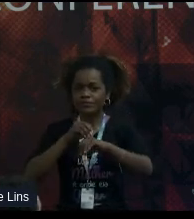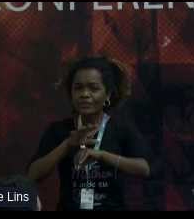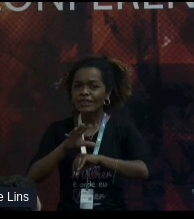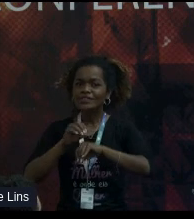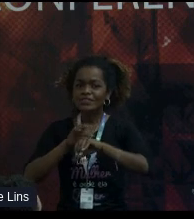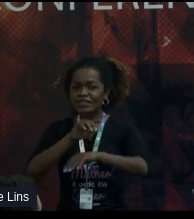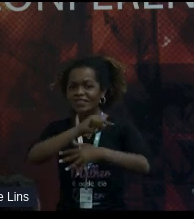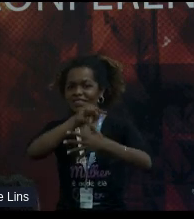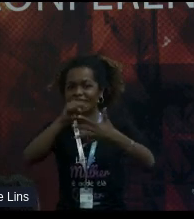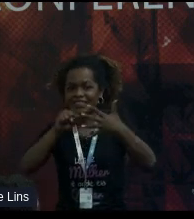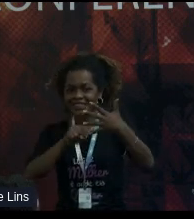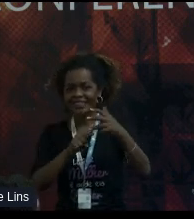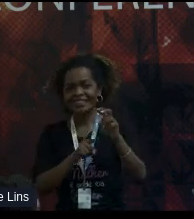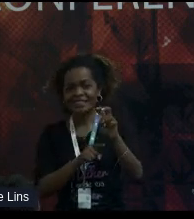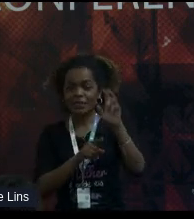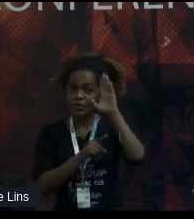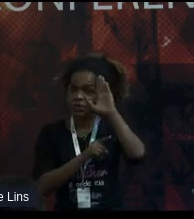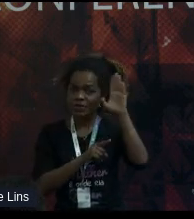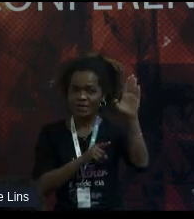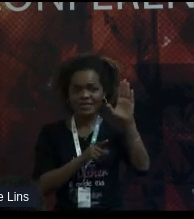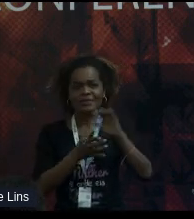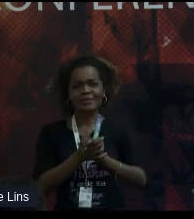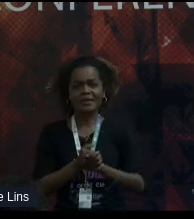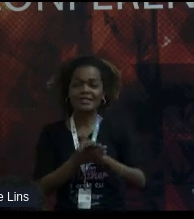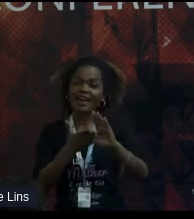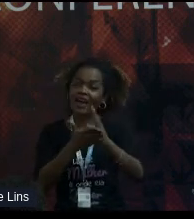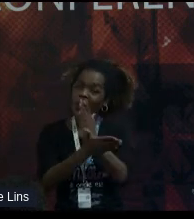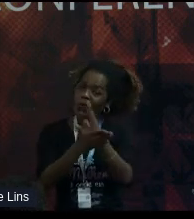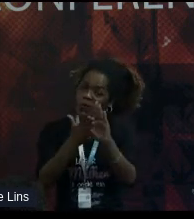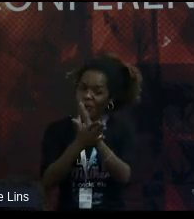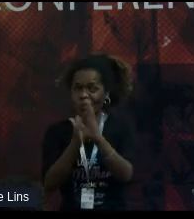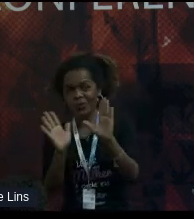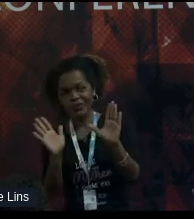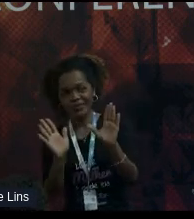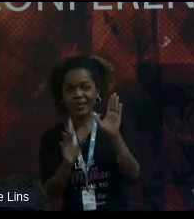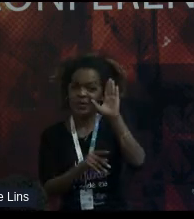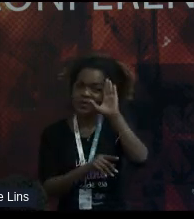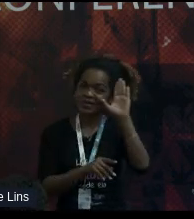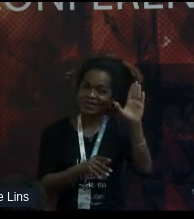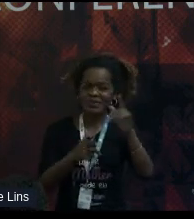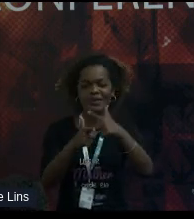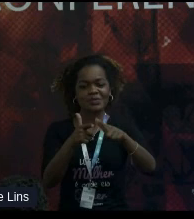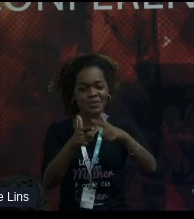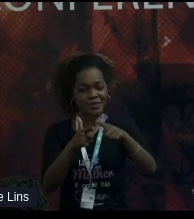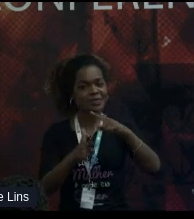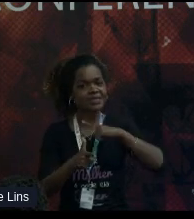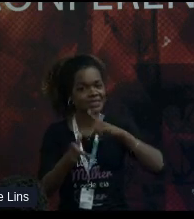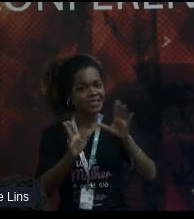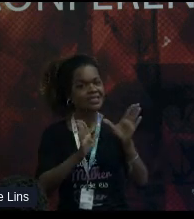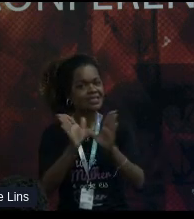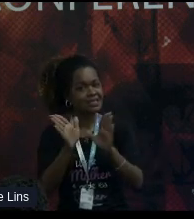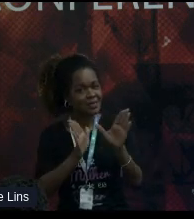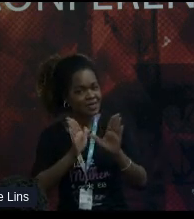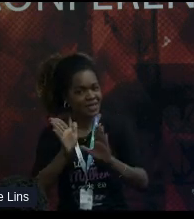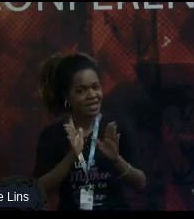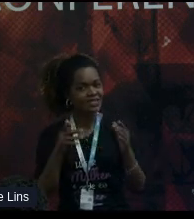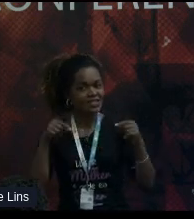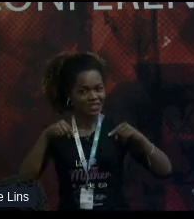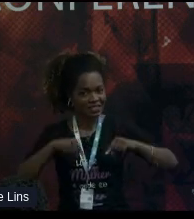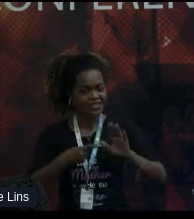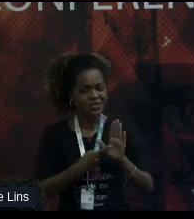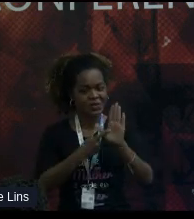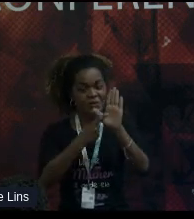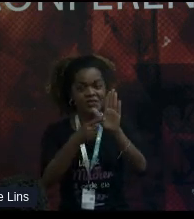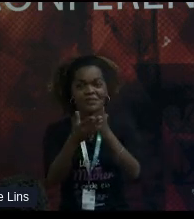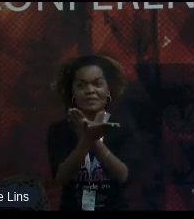ciclo de alguns, né, dos principais problemas de acessibilidade que nós queríamos trazer para vocês aqui,